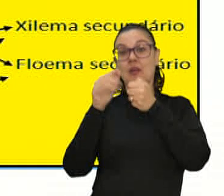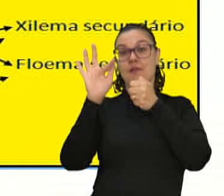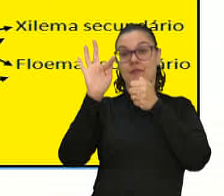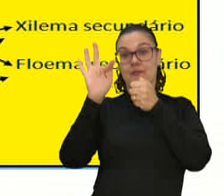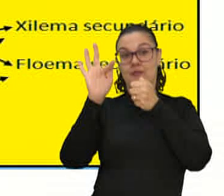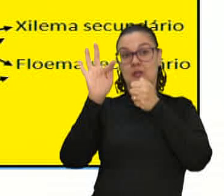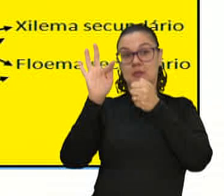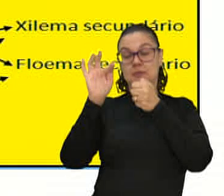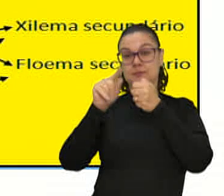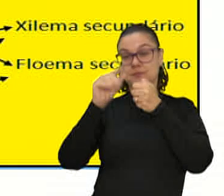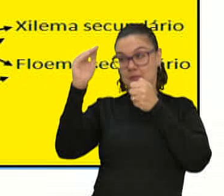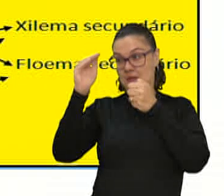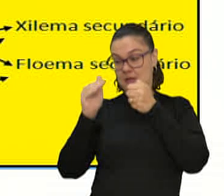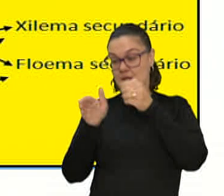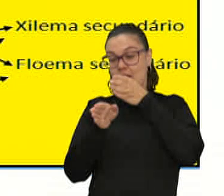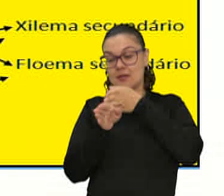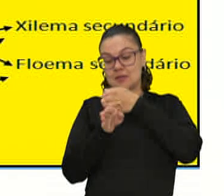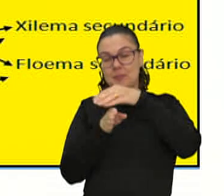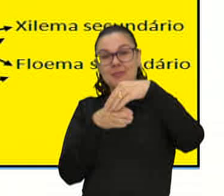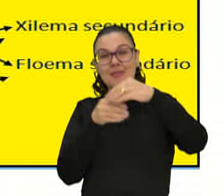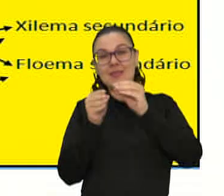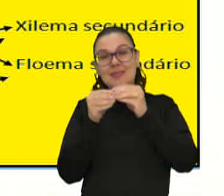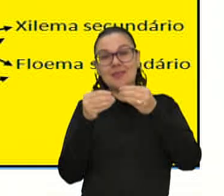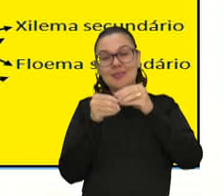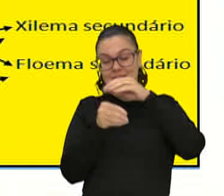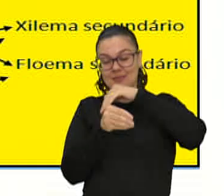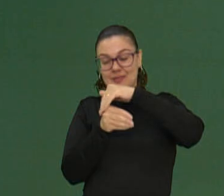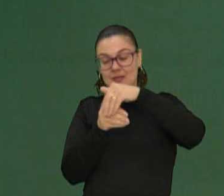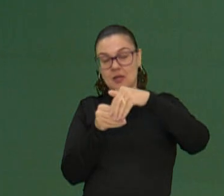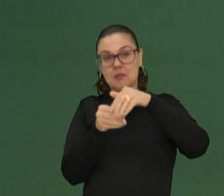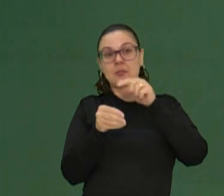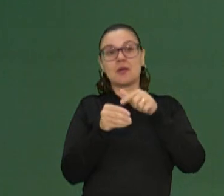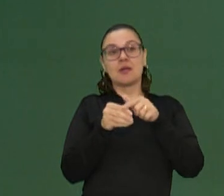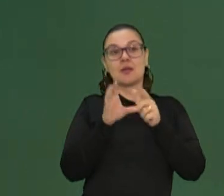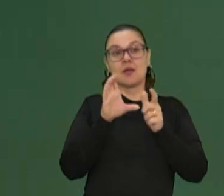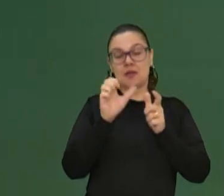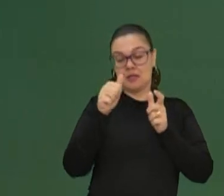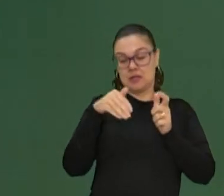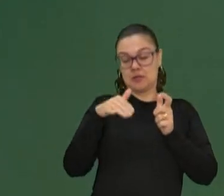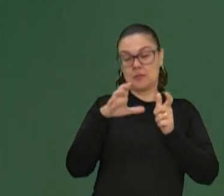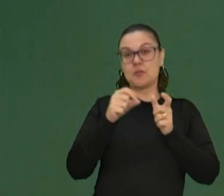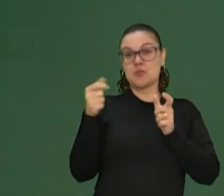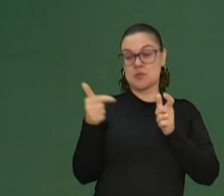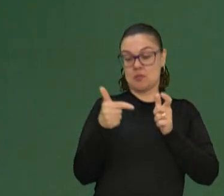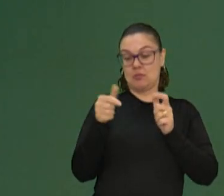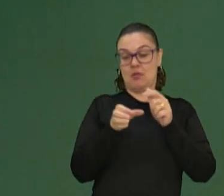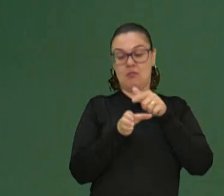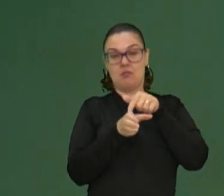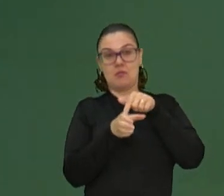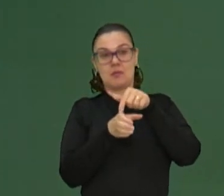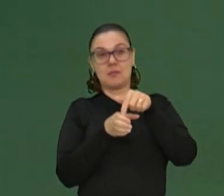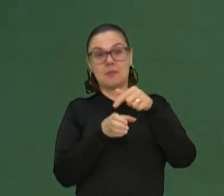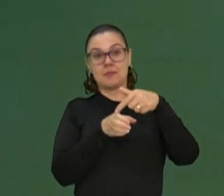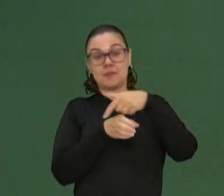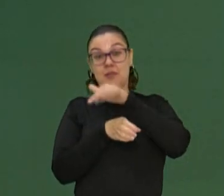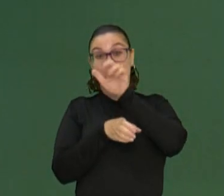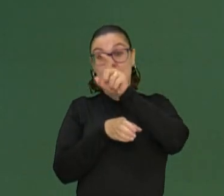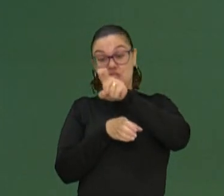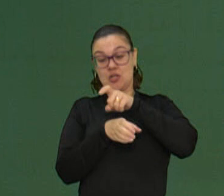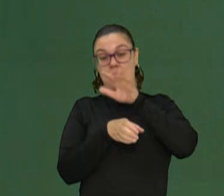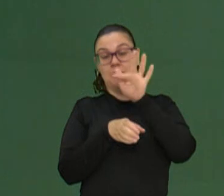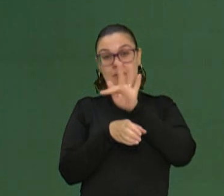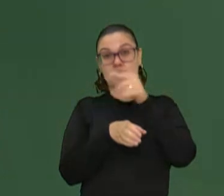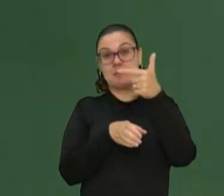Filogênio, subfiloderme. Casquinha da planta. Câmbio, crescimento secundário. Xilema e fulema